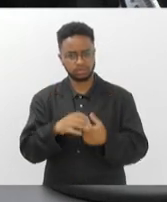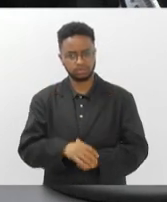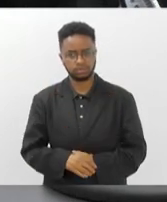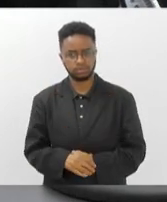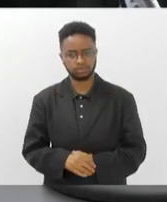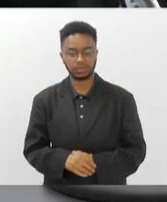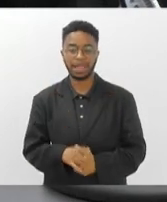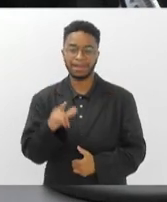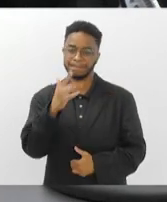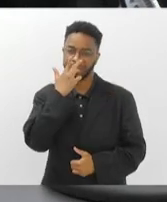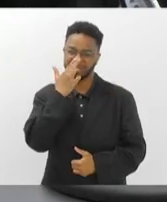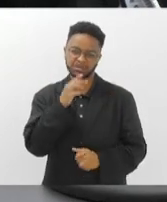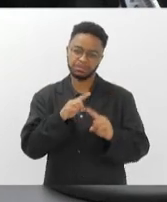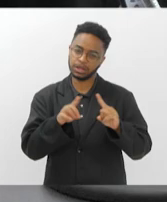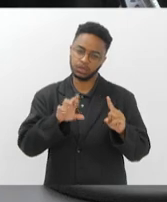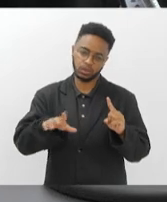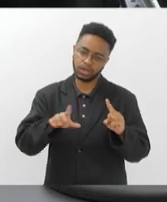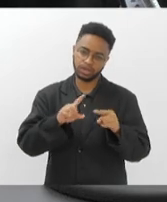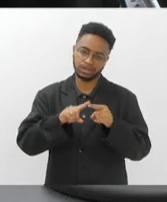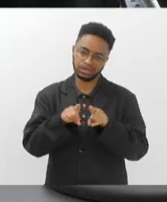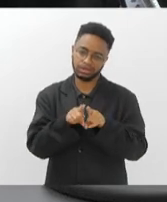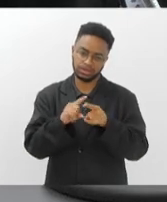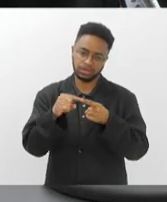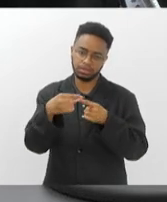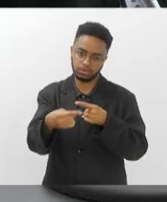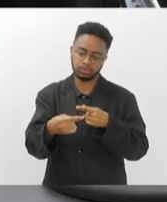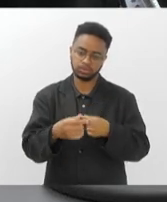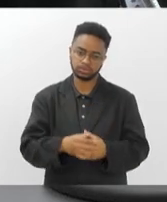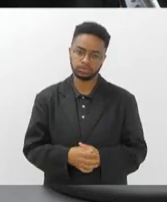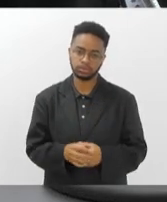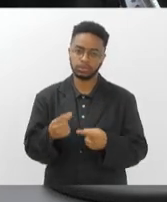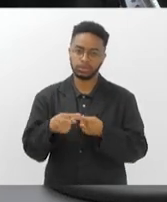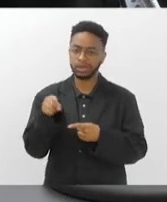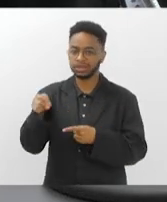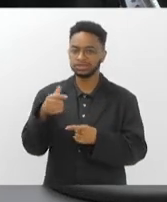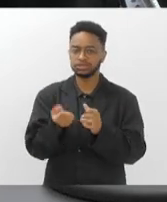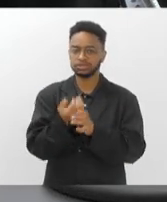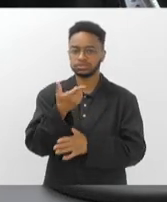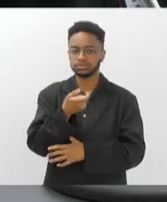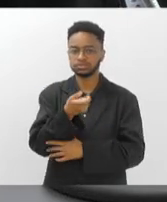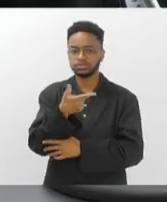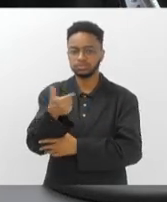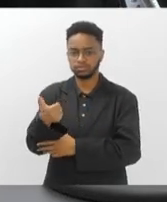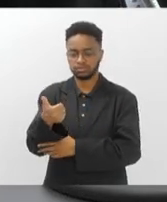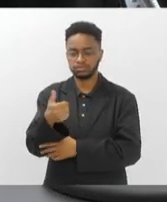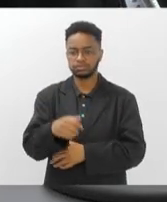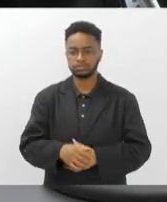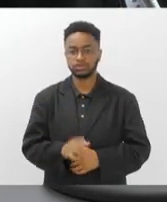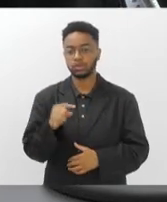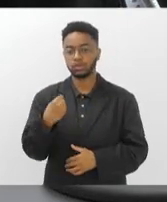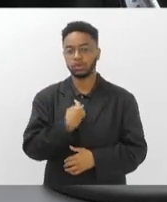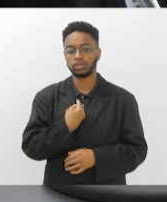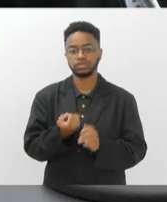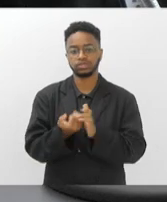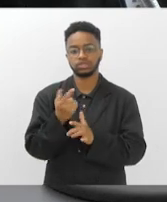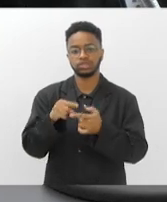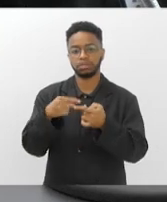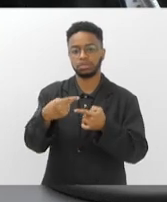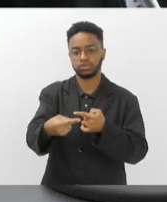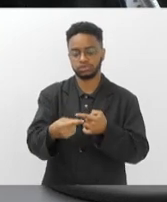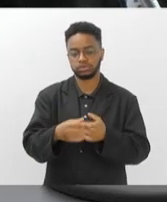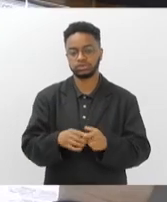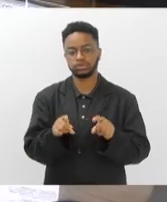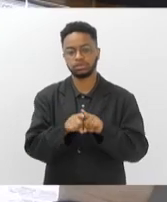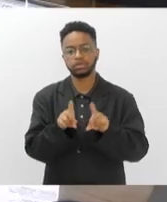É parecido, mas não é. E é posterior a esse. Esse aqui é de 21. Esse é anterior. O nosso é posterior. E é